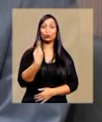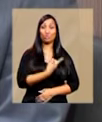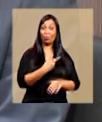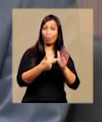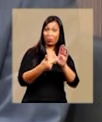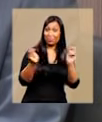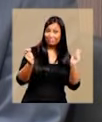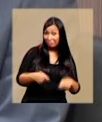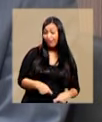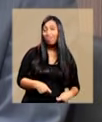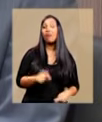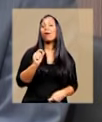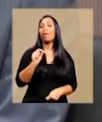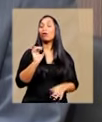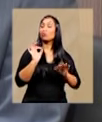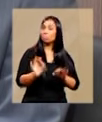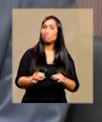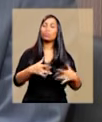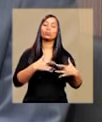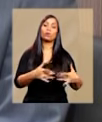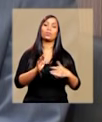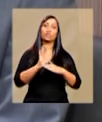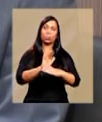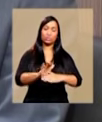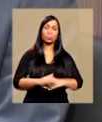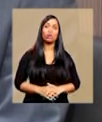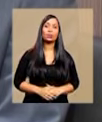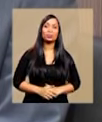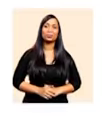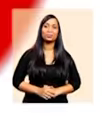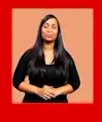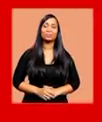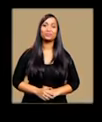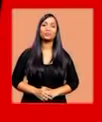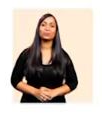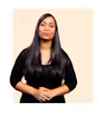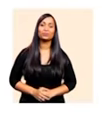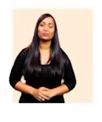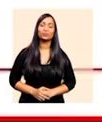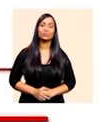que podemos manifestar ao outro é justamente a fraternidade.